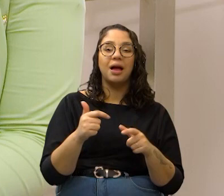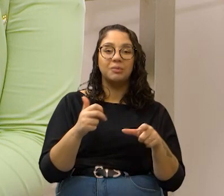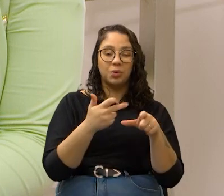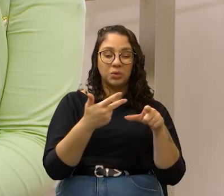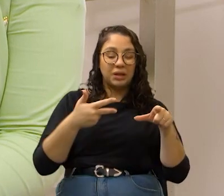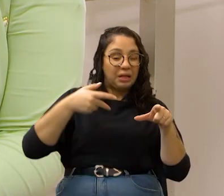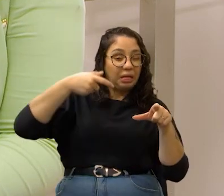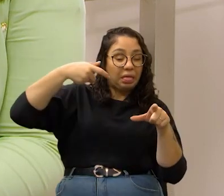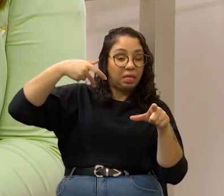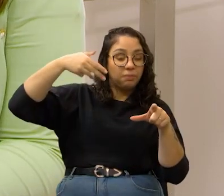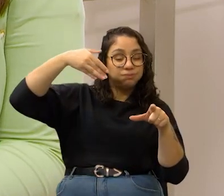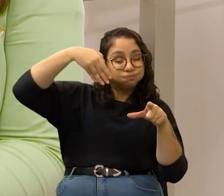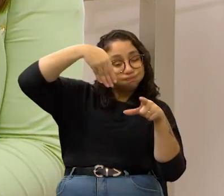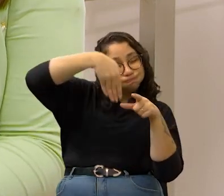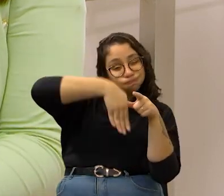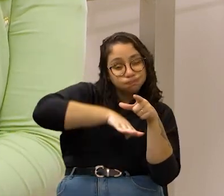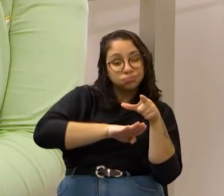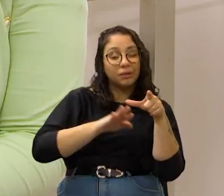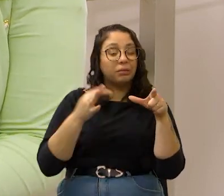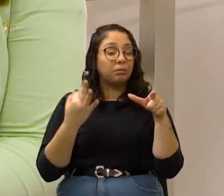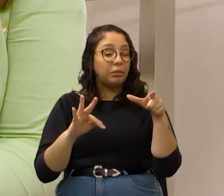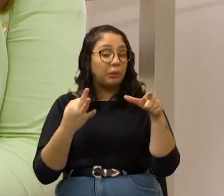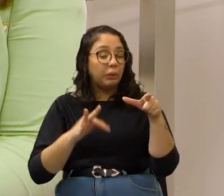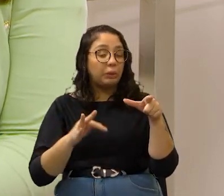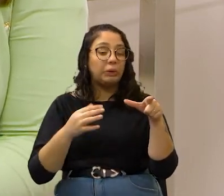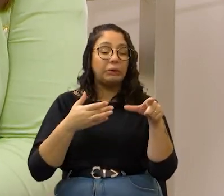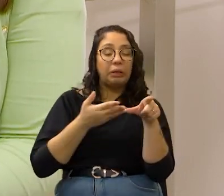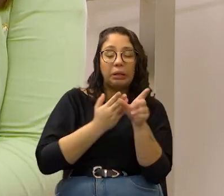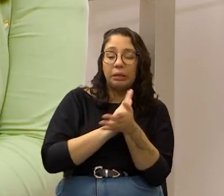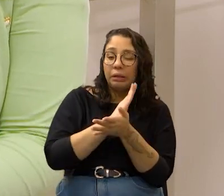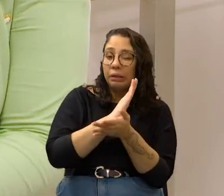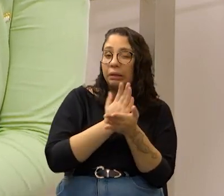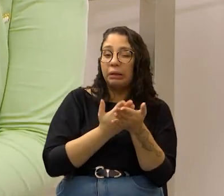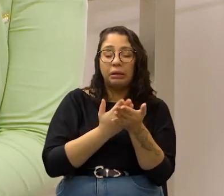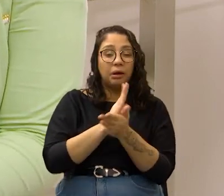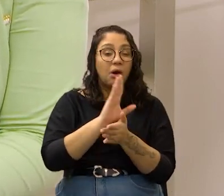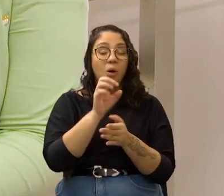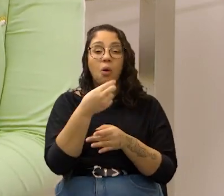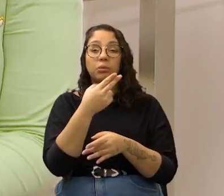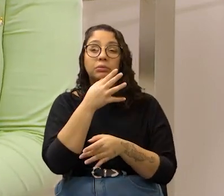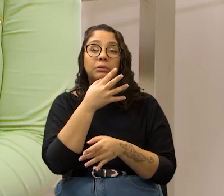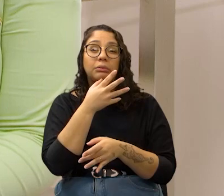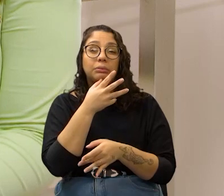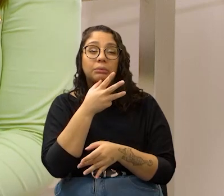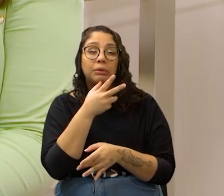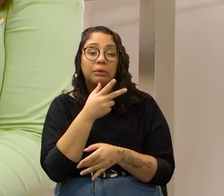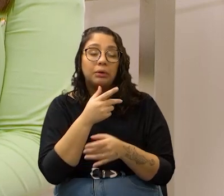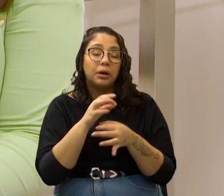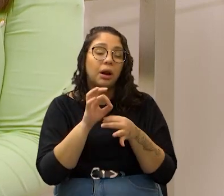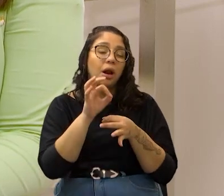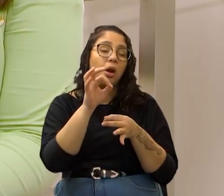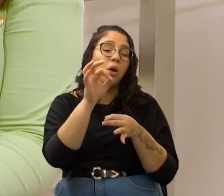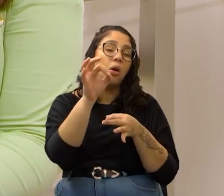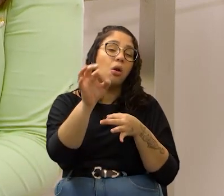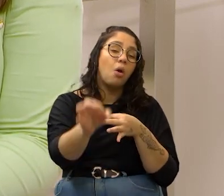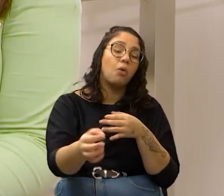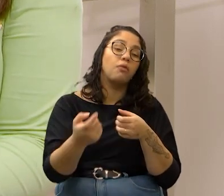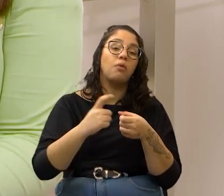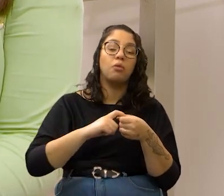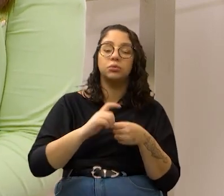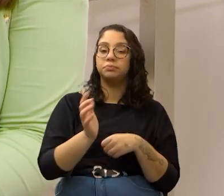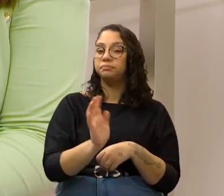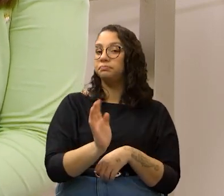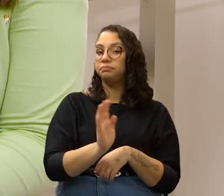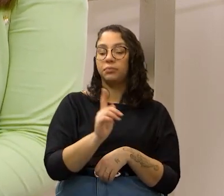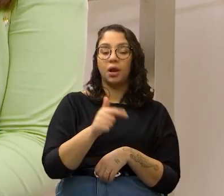é um procedimento invasivo que vai causar dor, desconforto ou que precise de uma recuperação mais